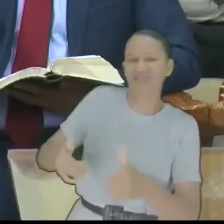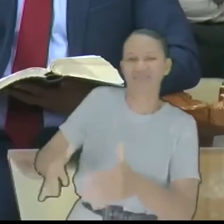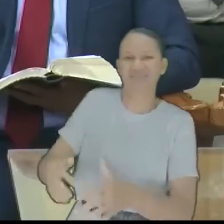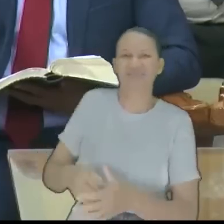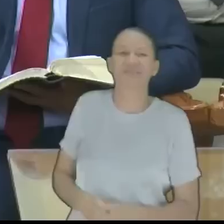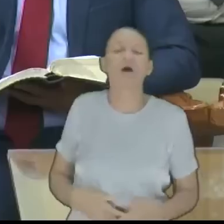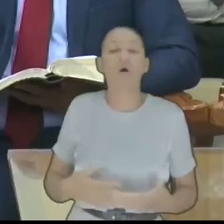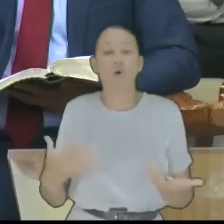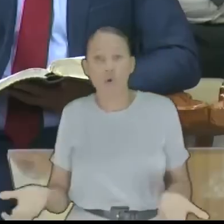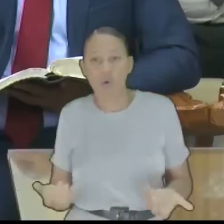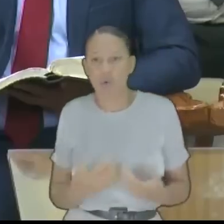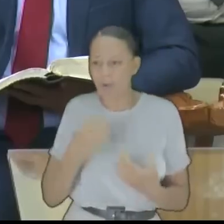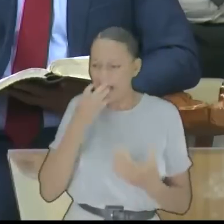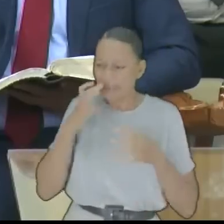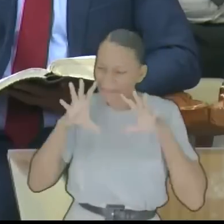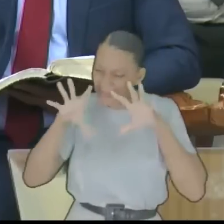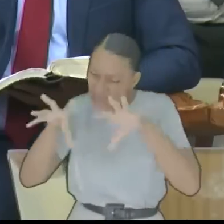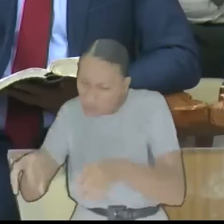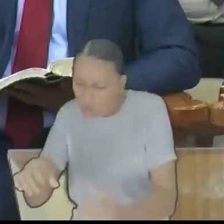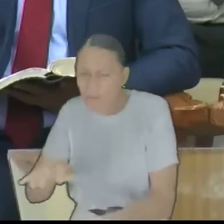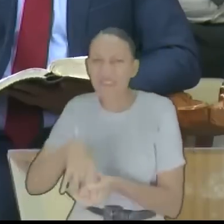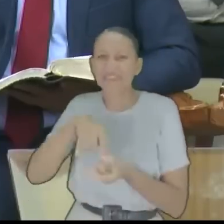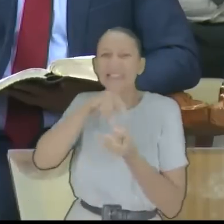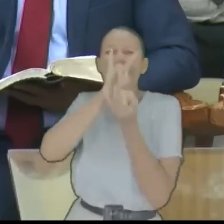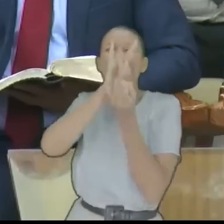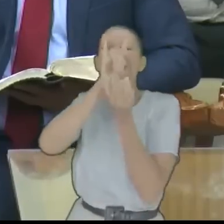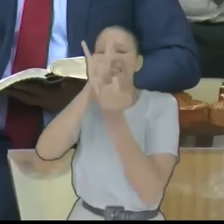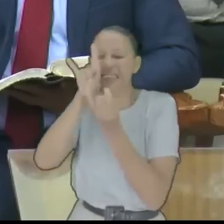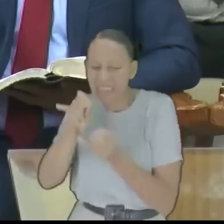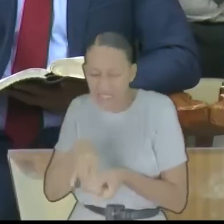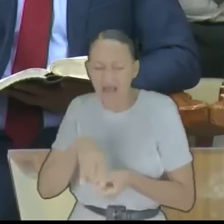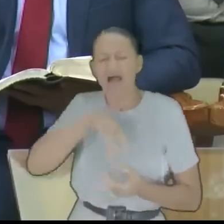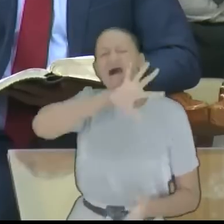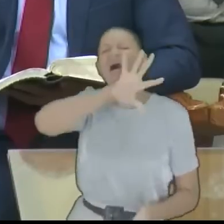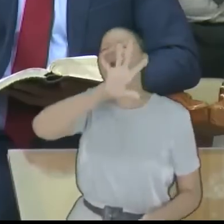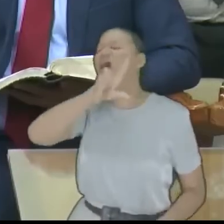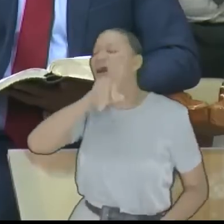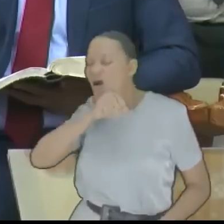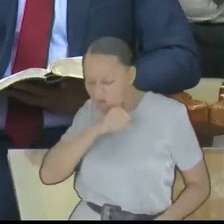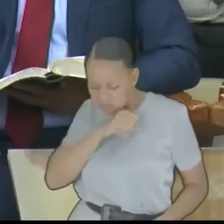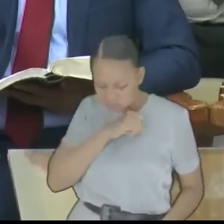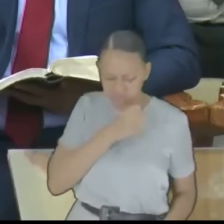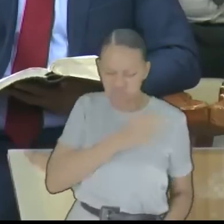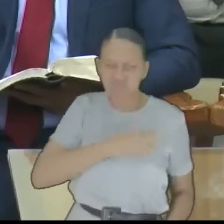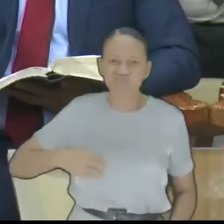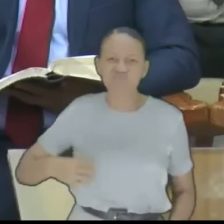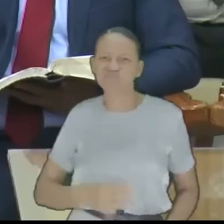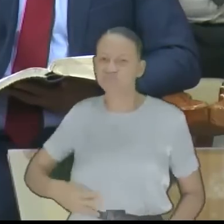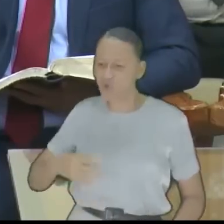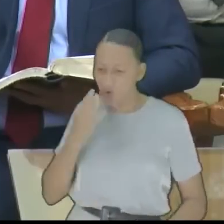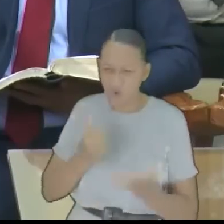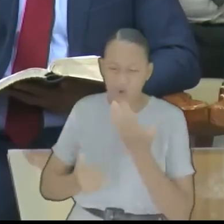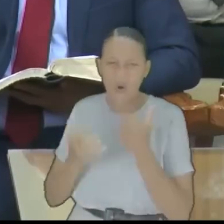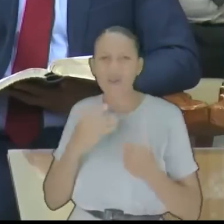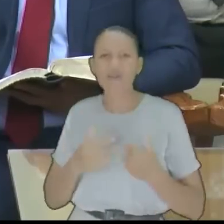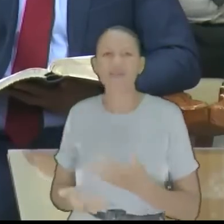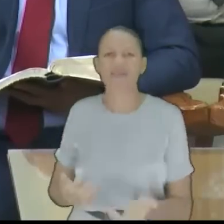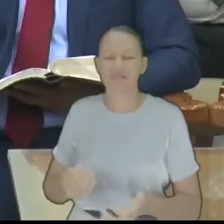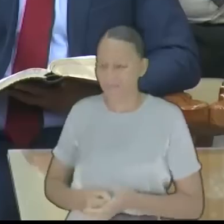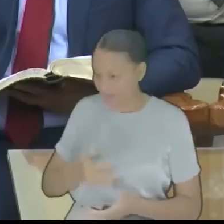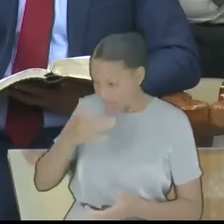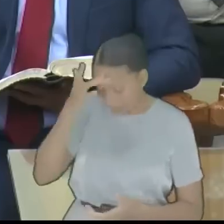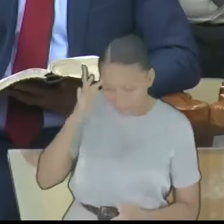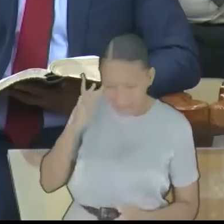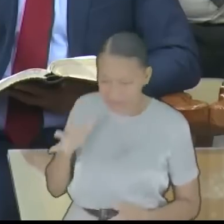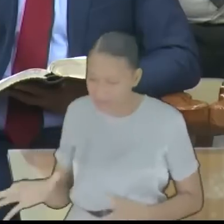feras comiam, os tigres, os leões, que eram comuns naquela época, ou então os coletores de